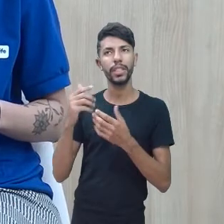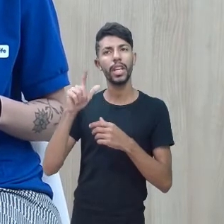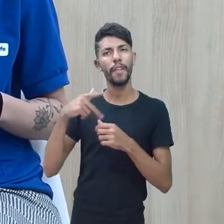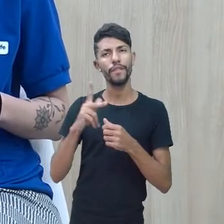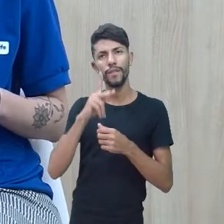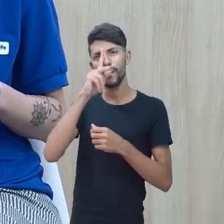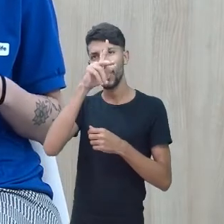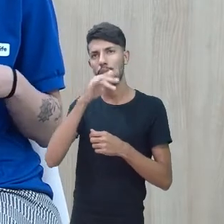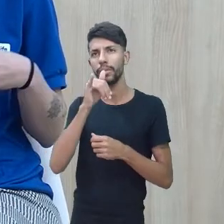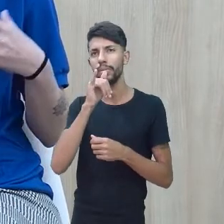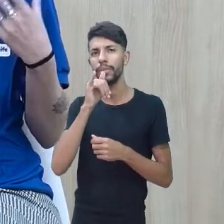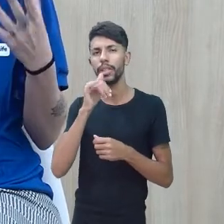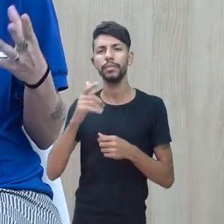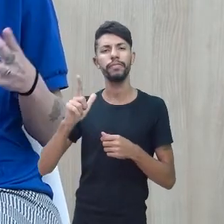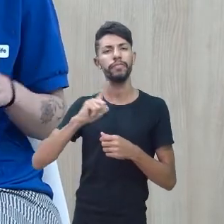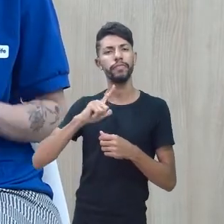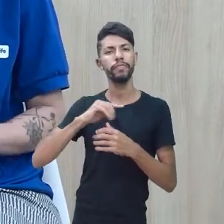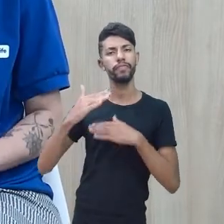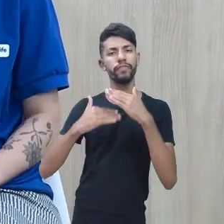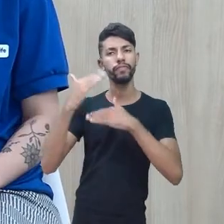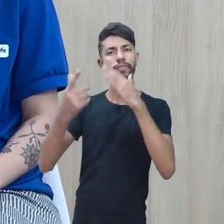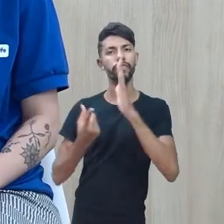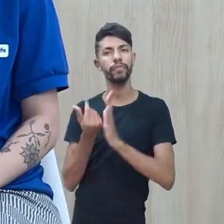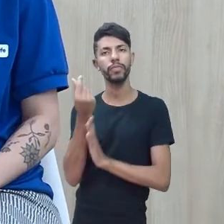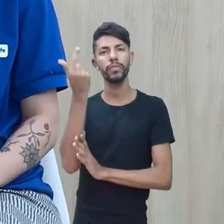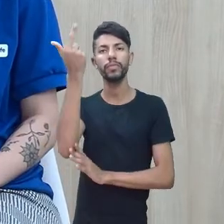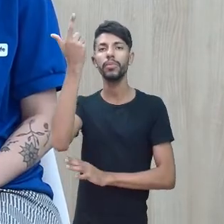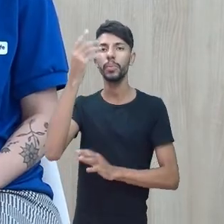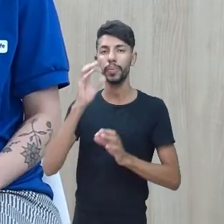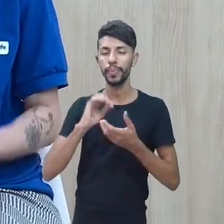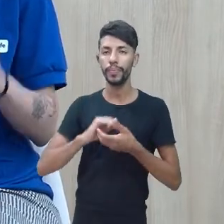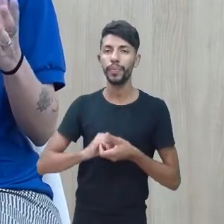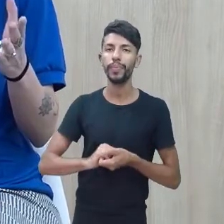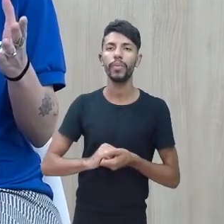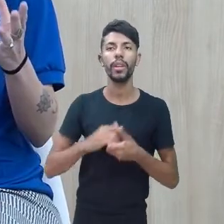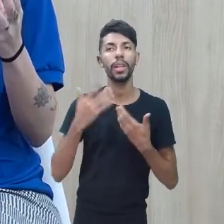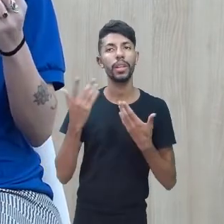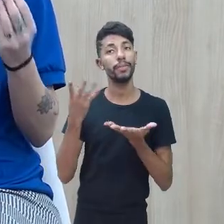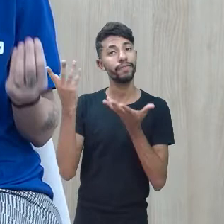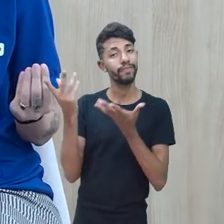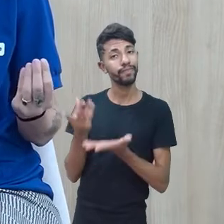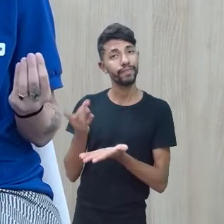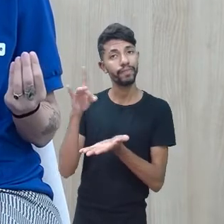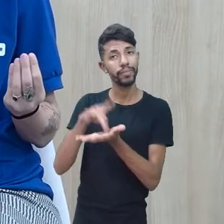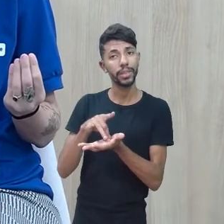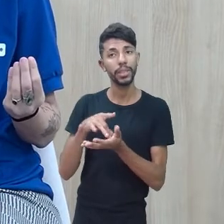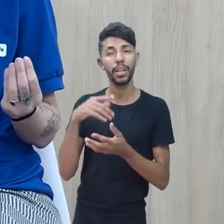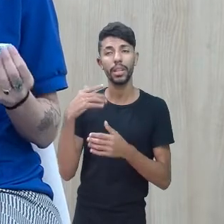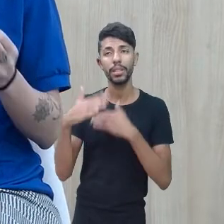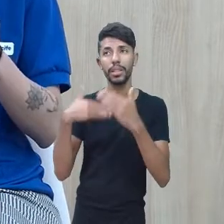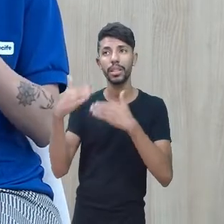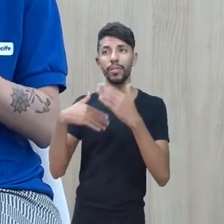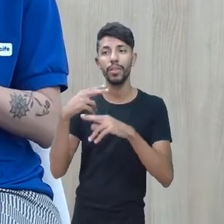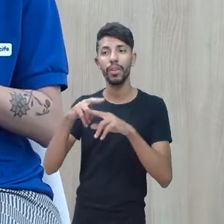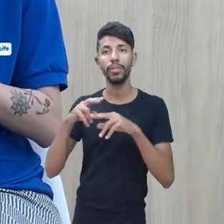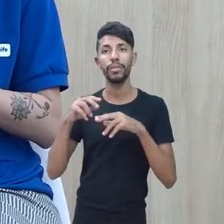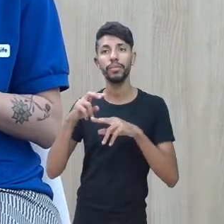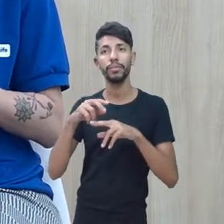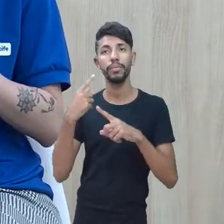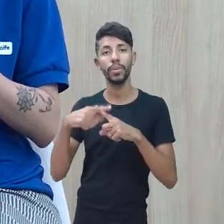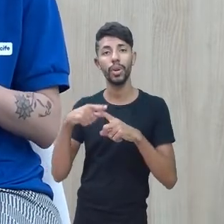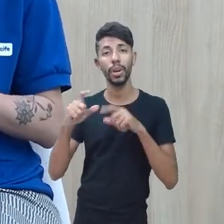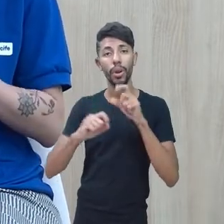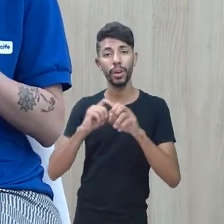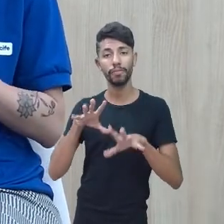potências, né, que tem um crescimento econômico muito elevado, e é justamente que ele se desenvolve porque eles